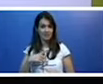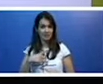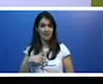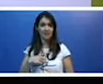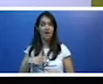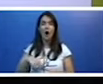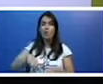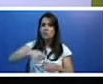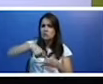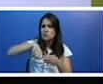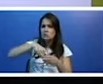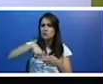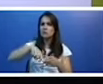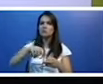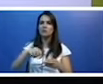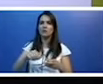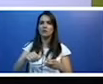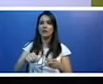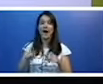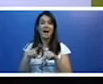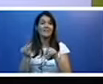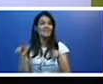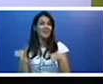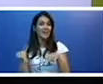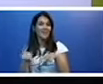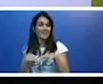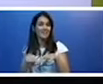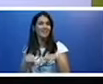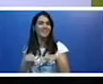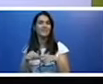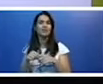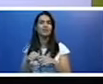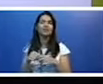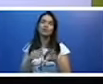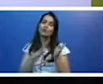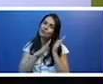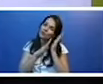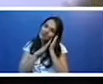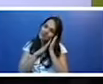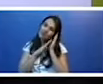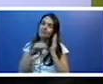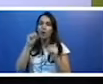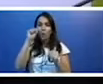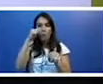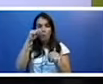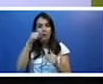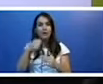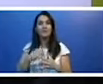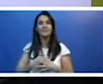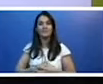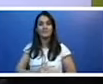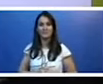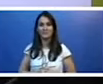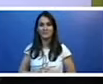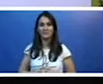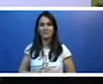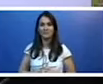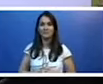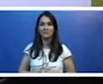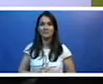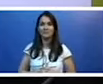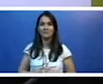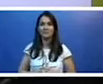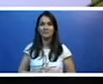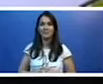tem a cozinha, a sala de estar, dormitório, banho e outro dormitório.